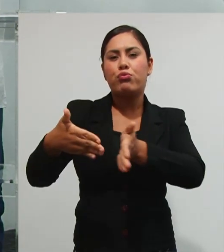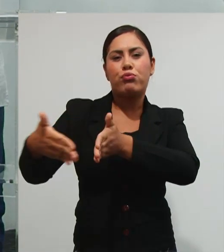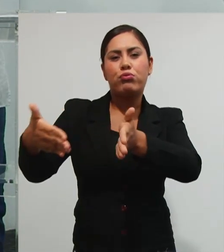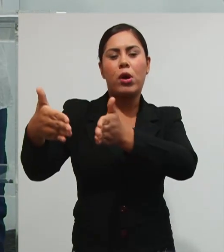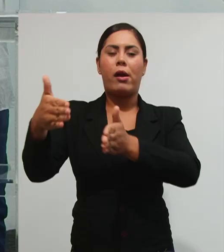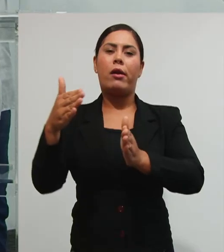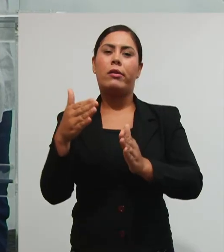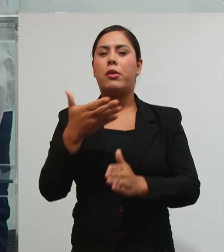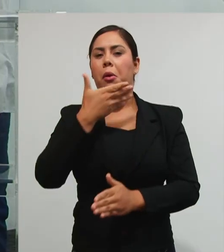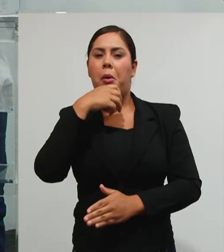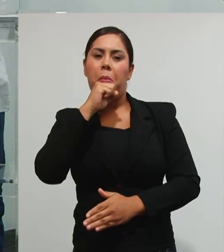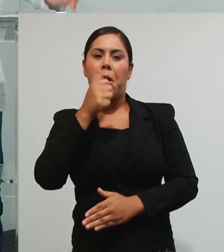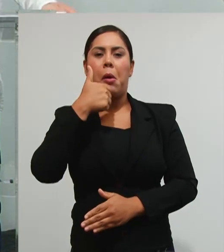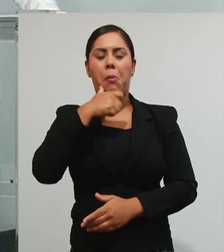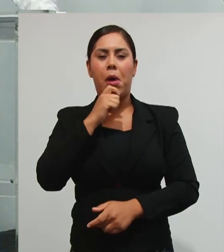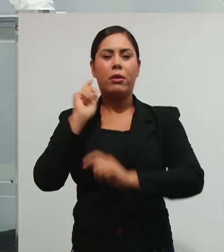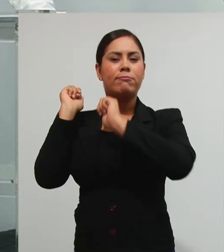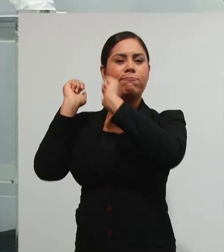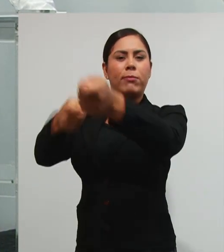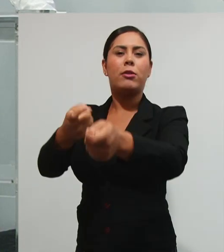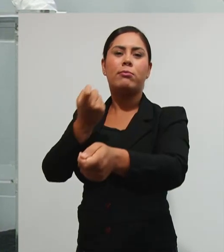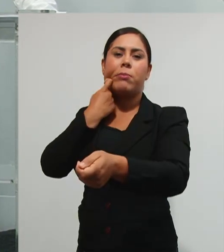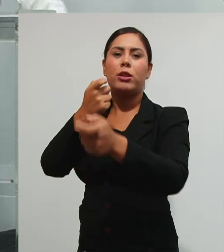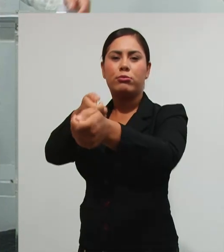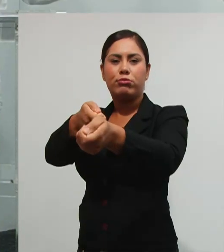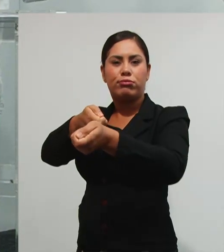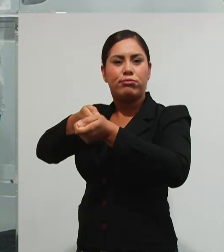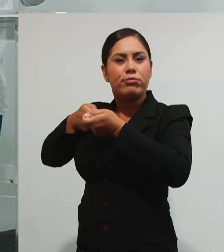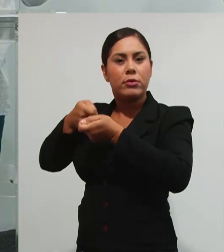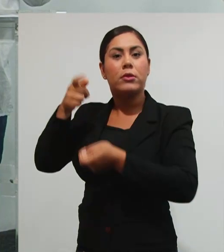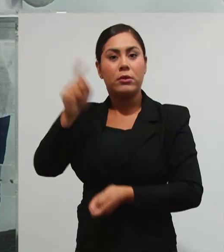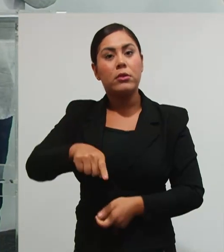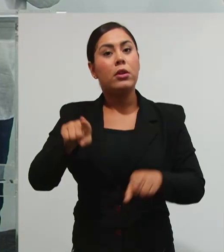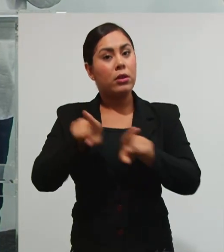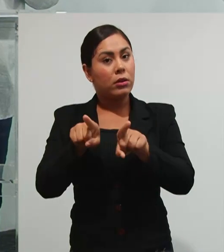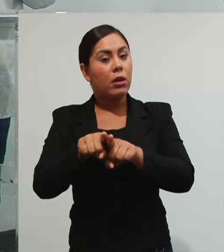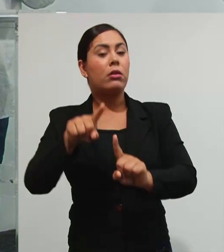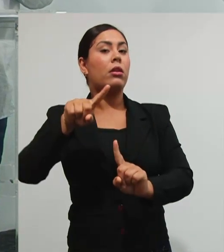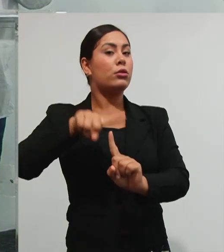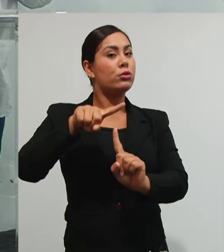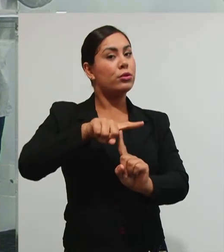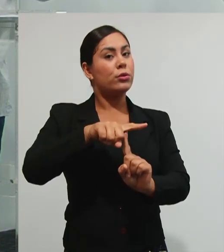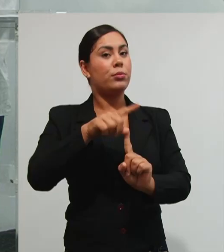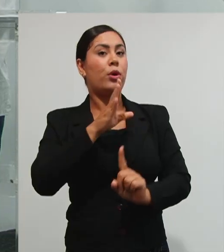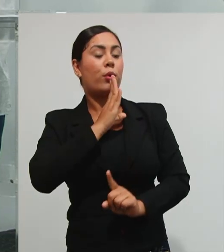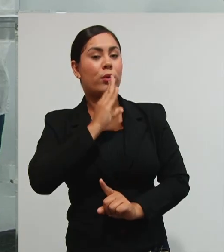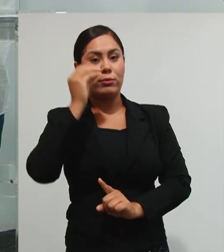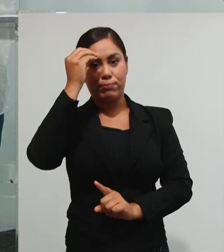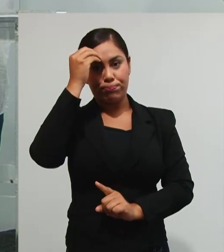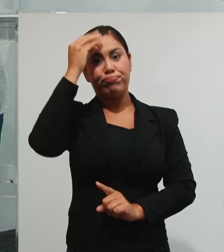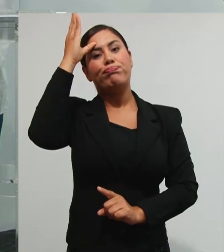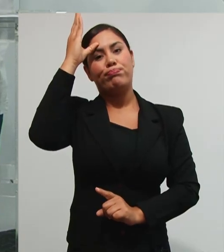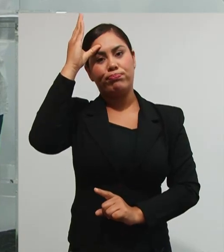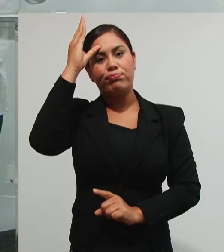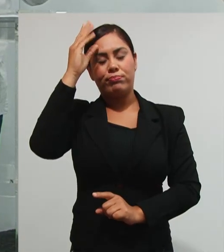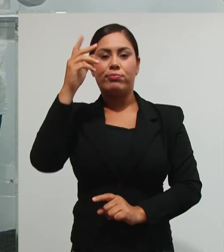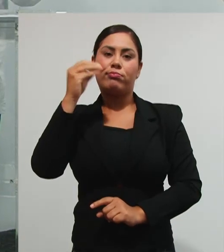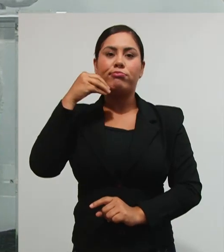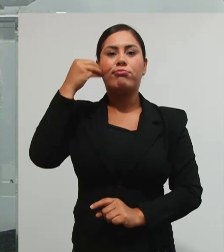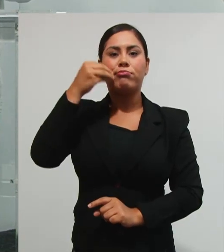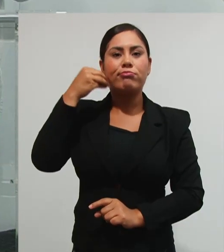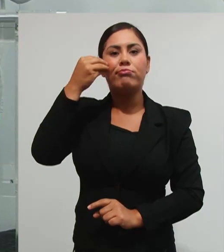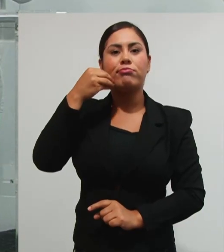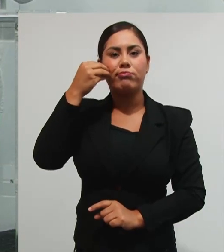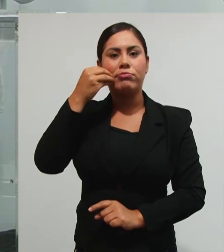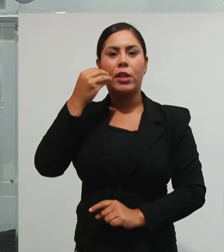os pais são pescadores, por exemplo, ele tem um tipo de conhecimento da cultura e das crenças